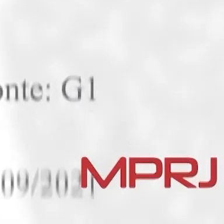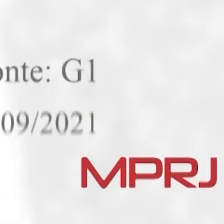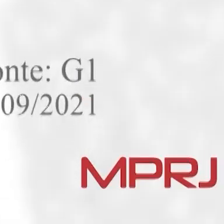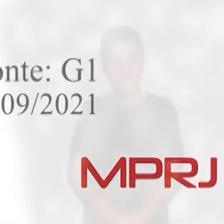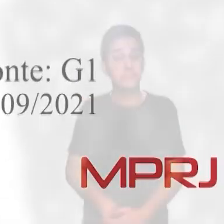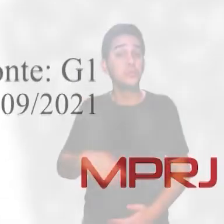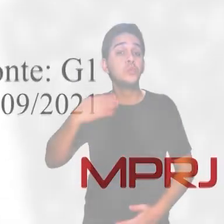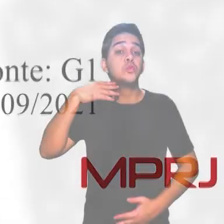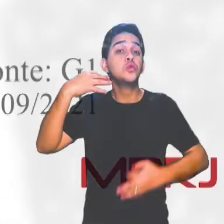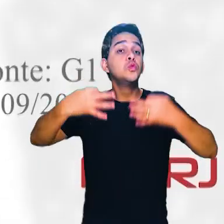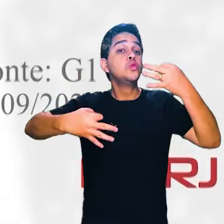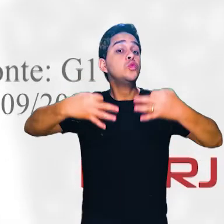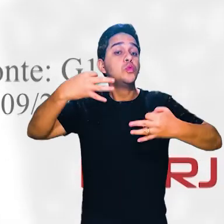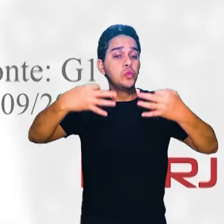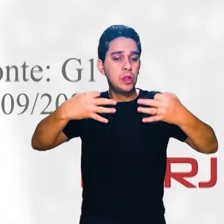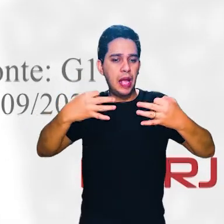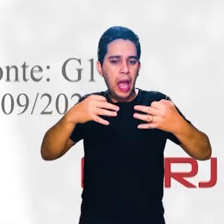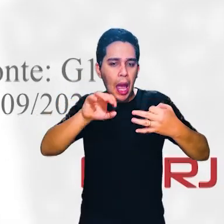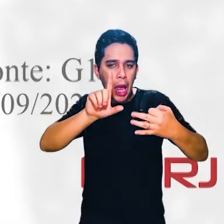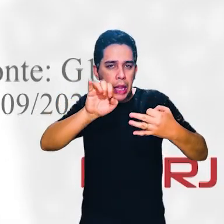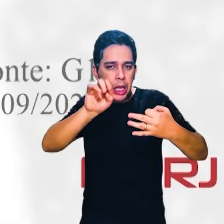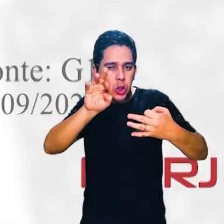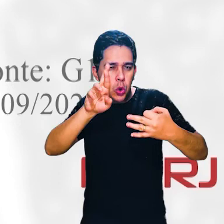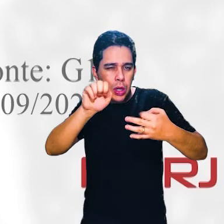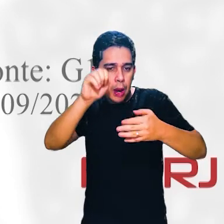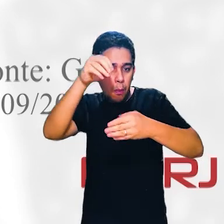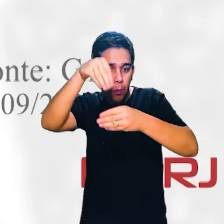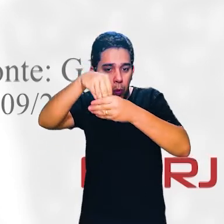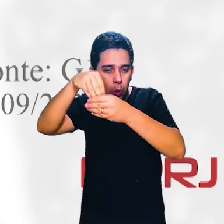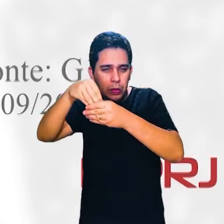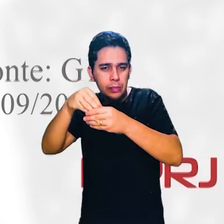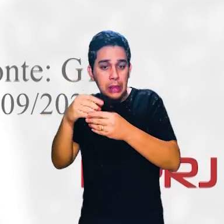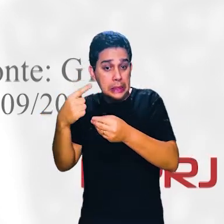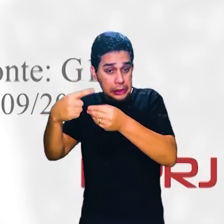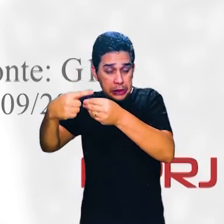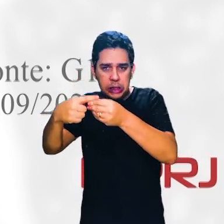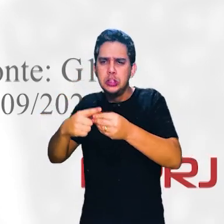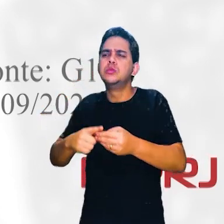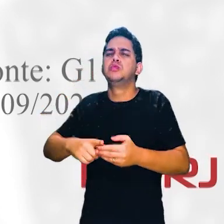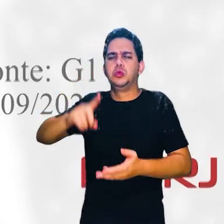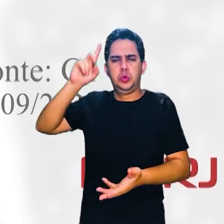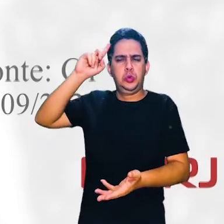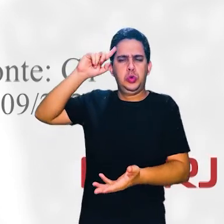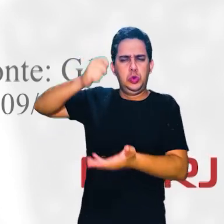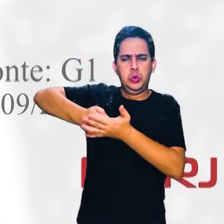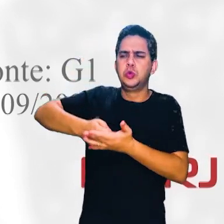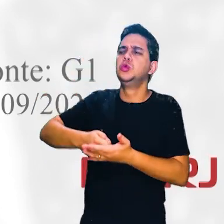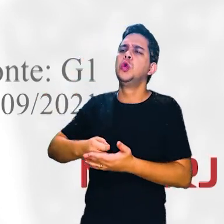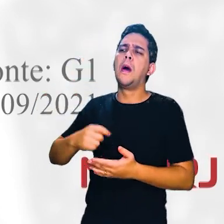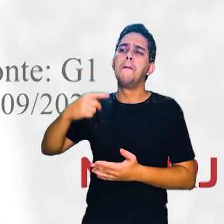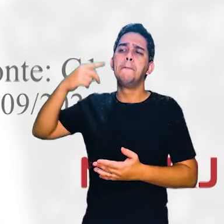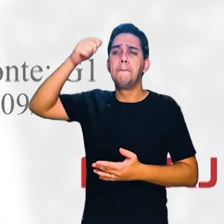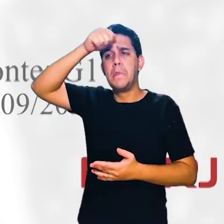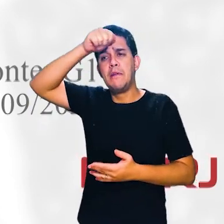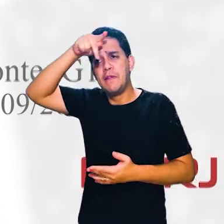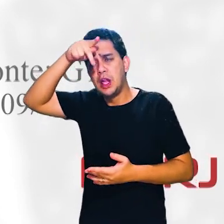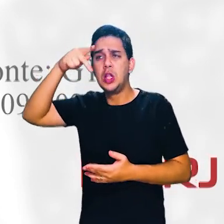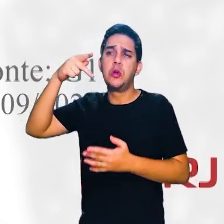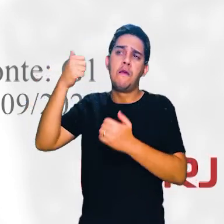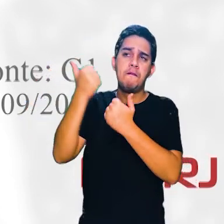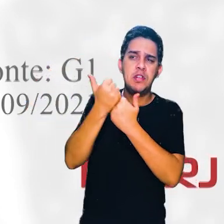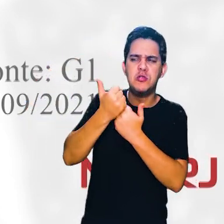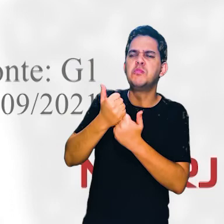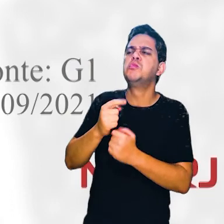Justiça Eleitoral de São Francisco de Assis condena prefeito, vice e vereador por compra de